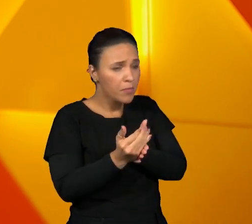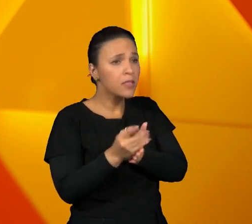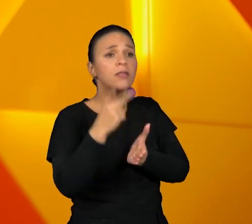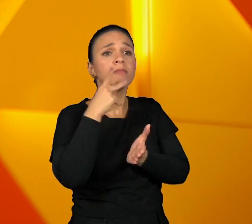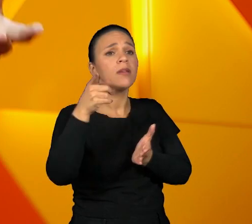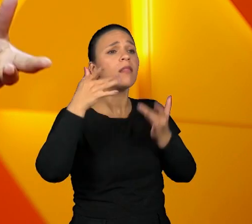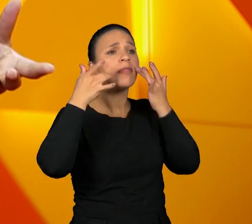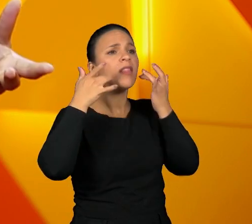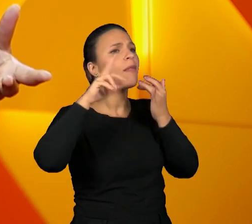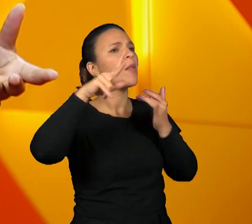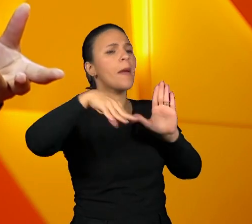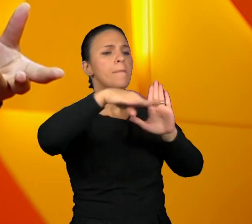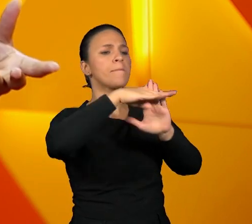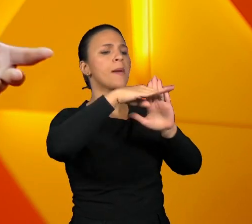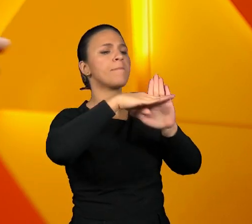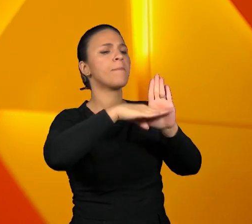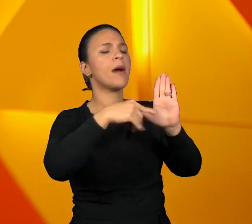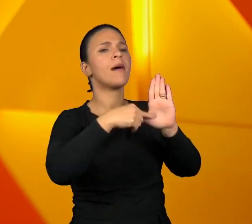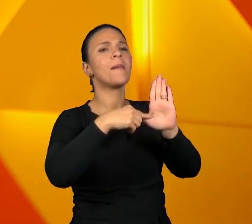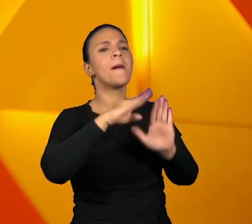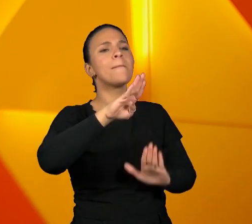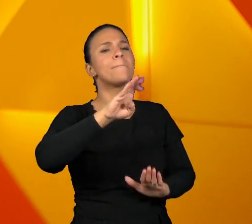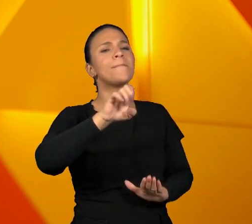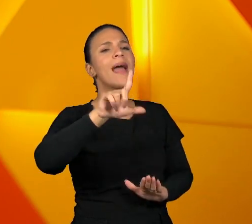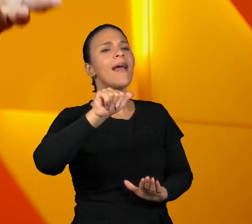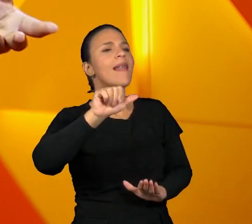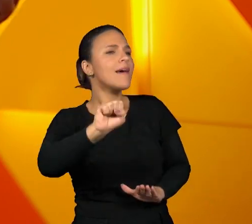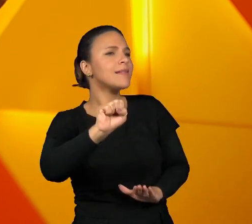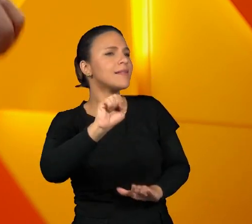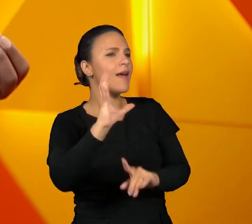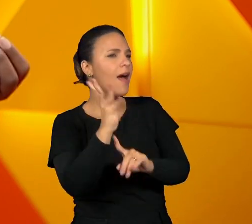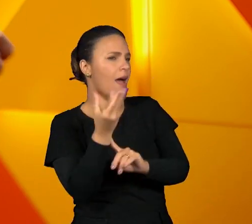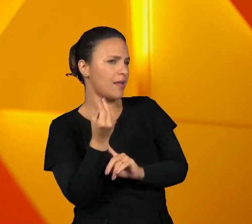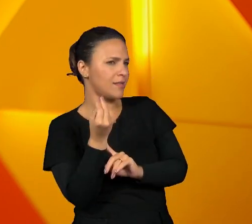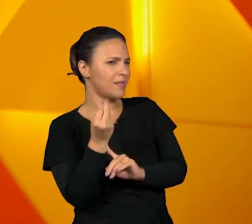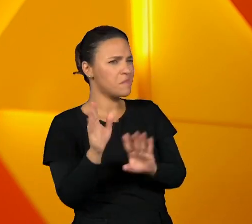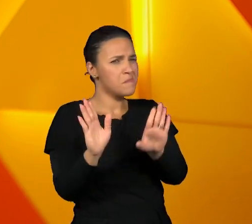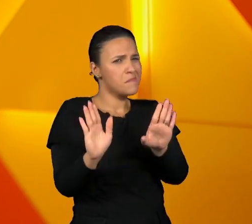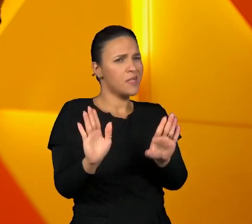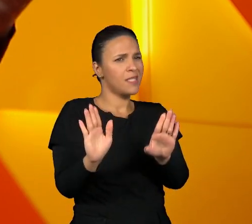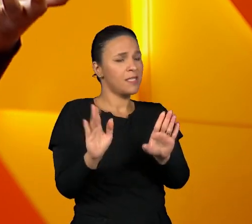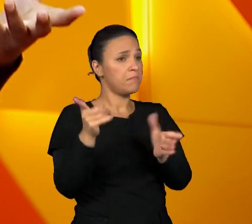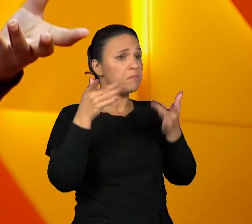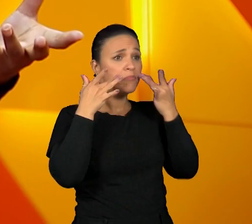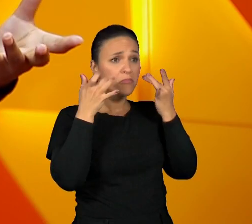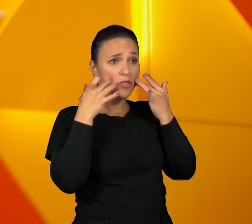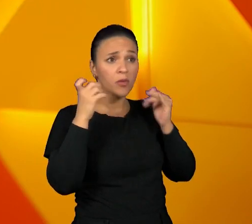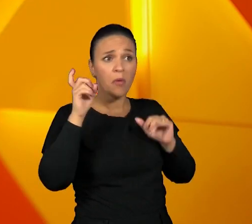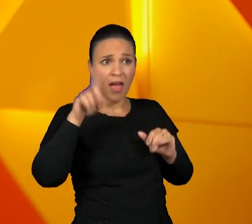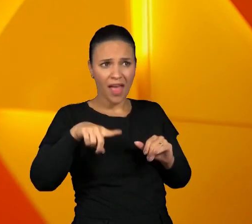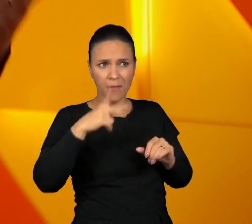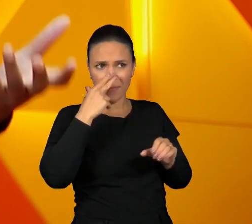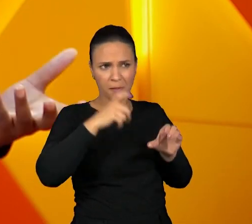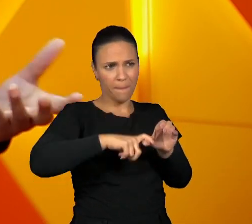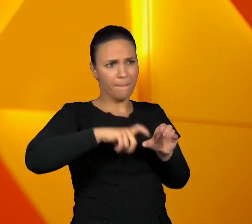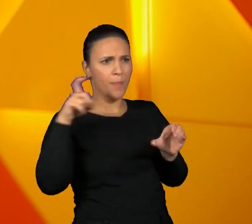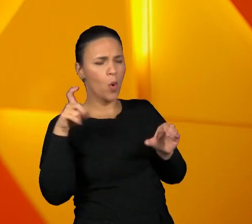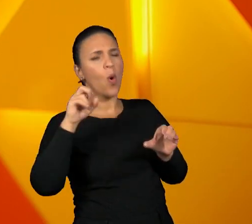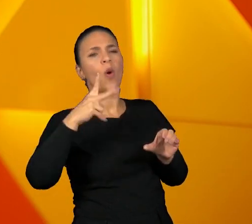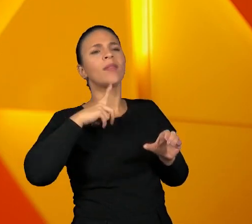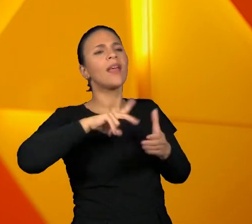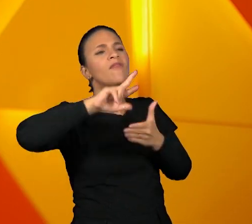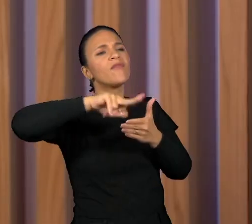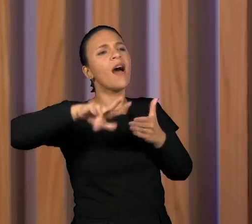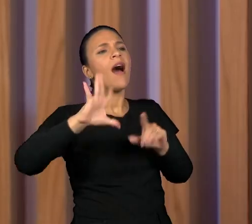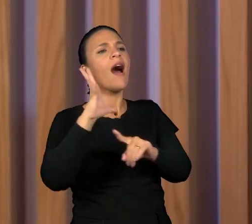não faz parte da lista da Belas Artes. E aí, Érica, o teatro, ele é uma arte independente ou é uma junção de várias